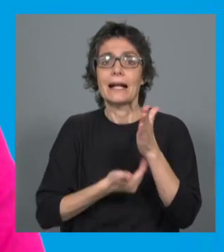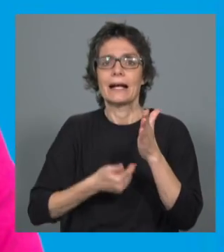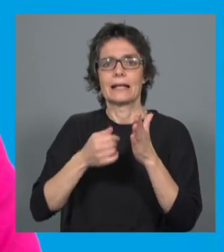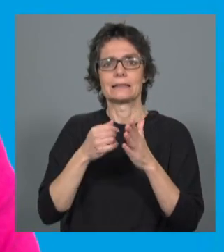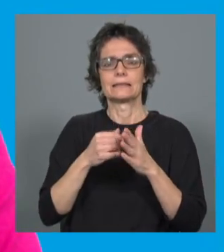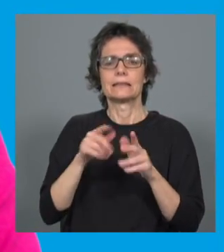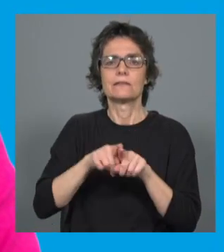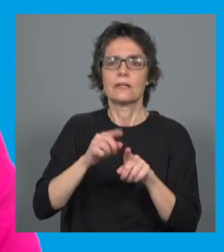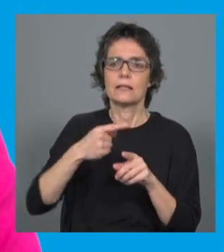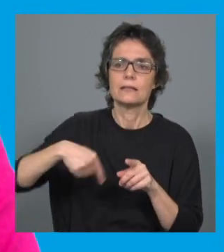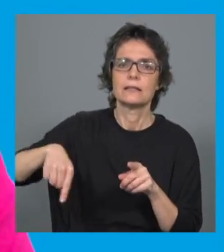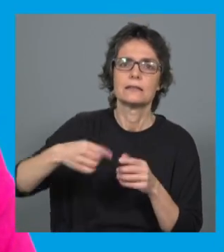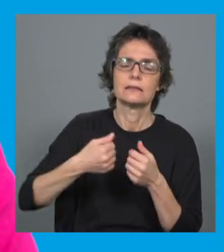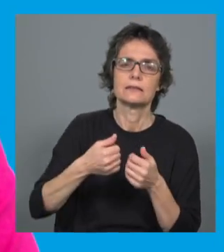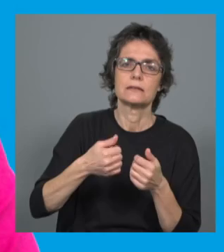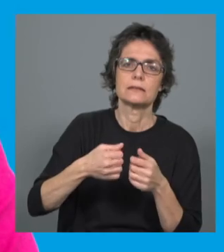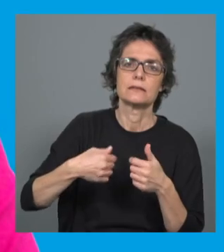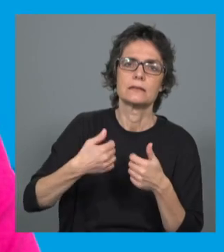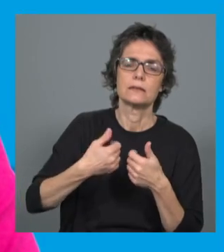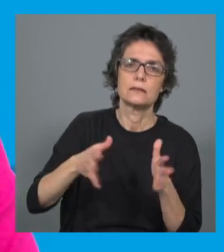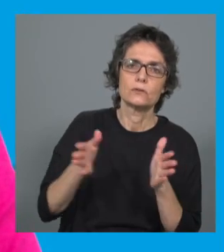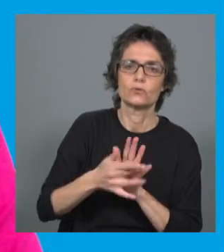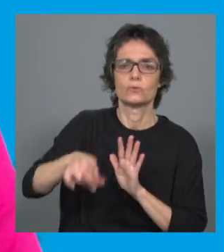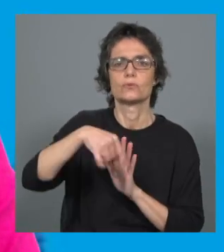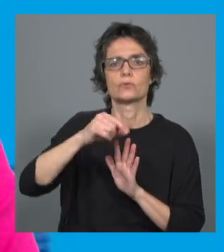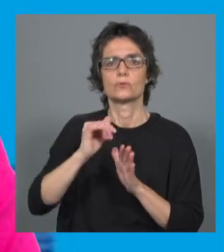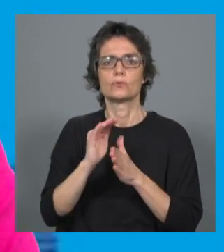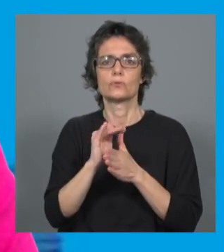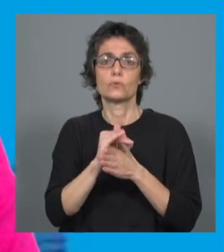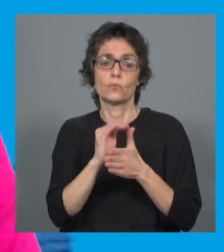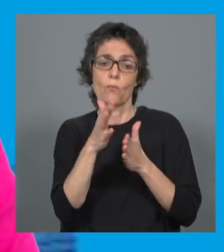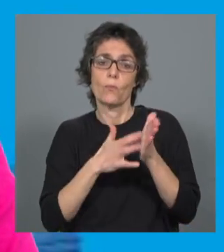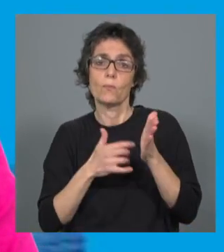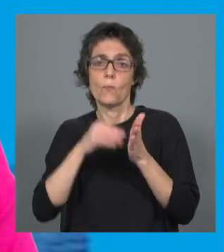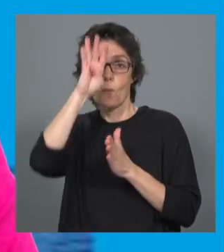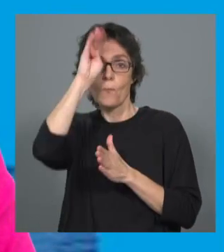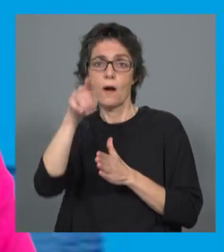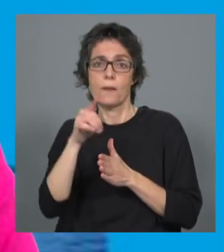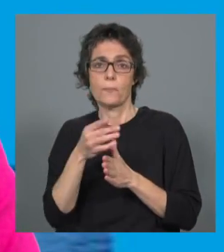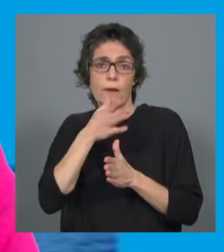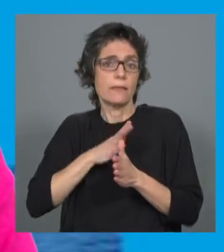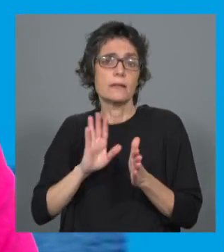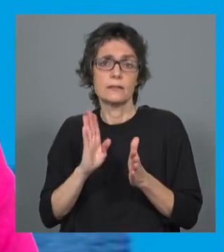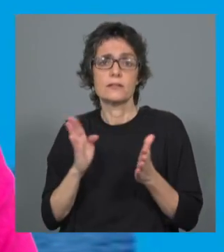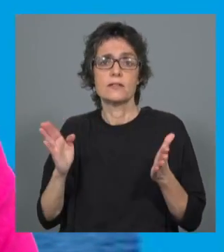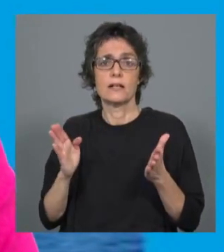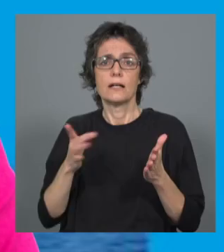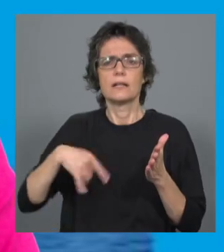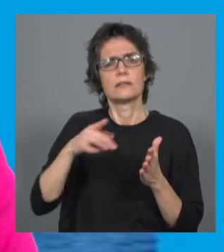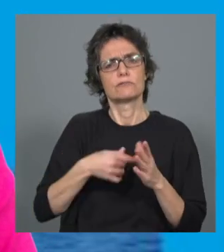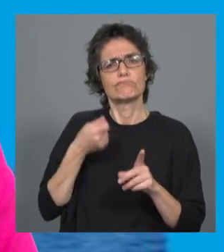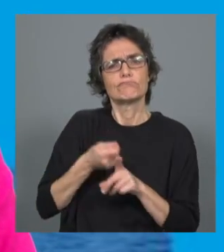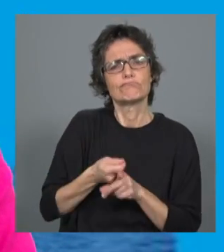ousadia em tempos difíceis. De forma nenhuma nos podemos deixar abater, nem